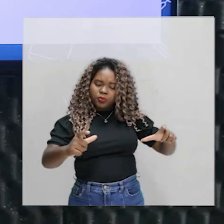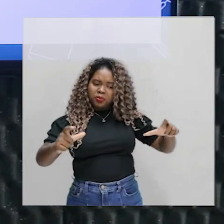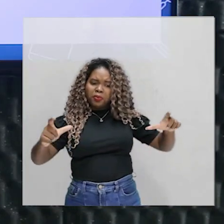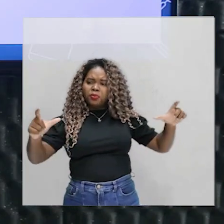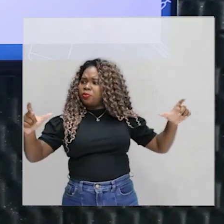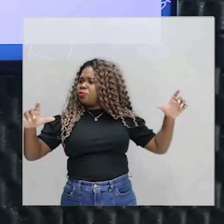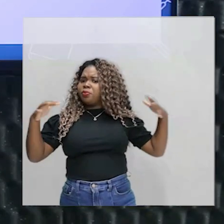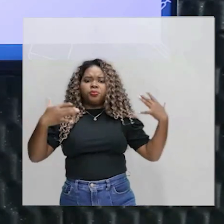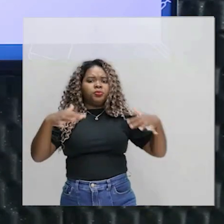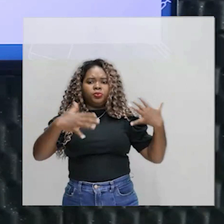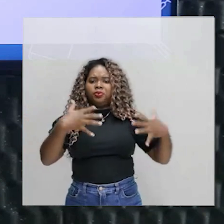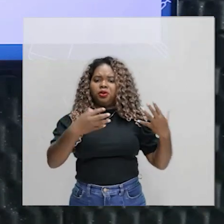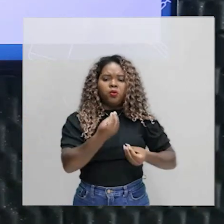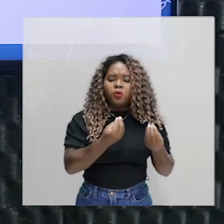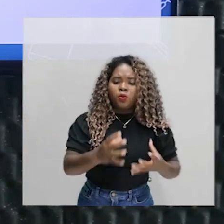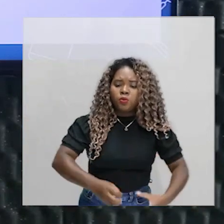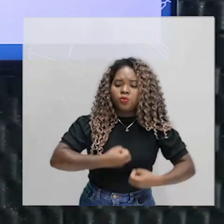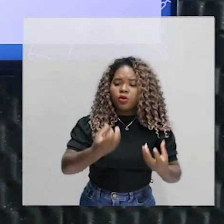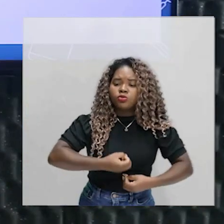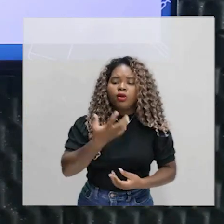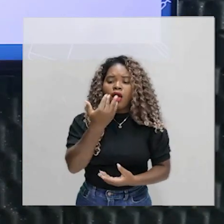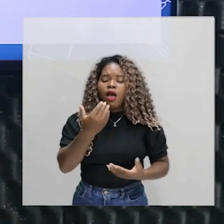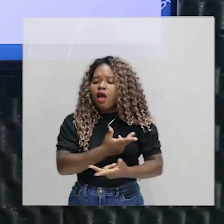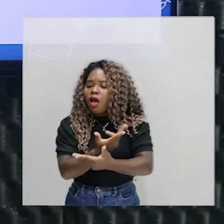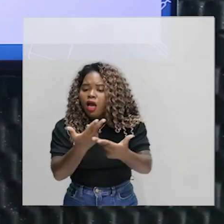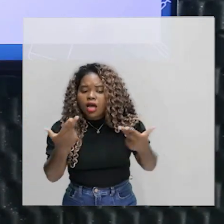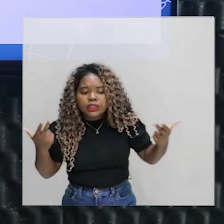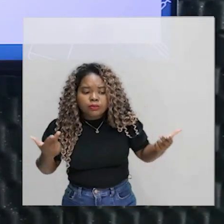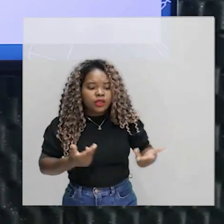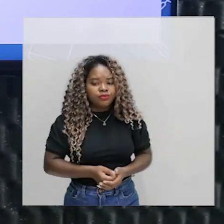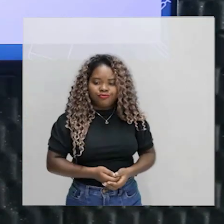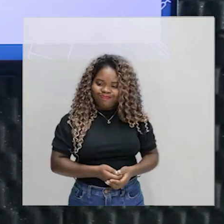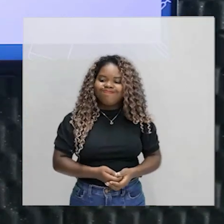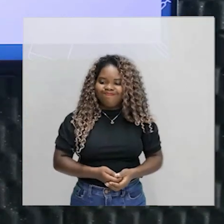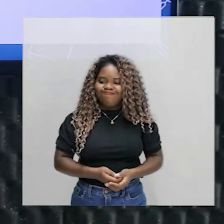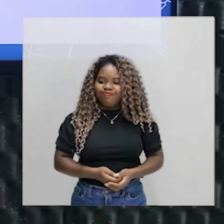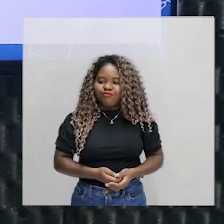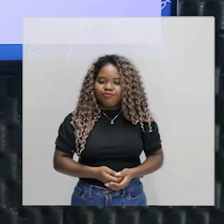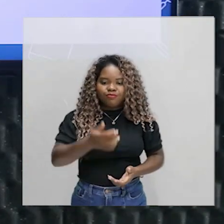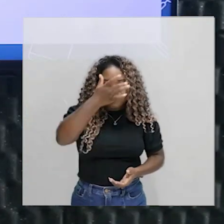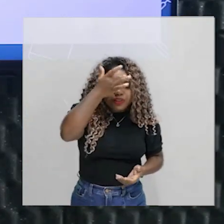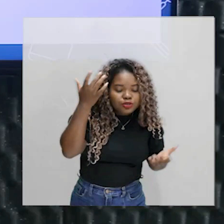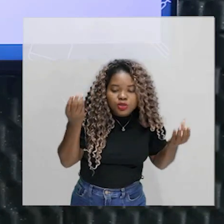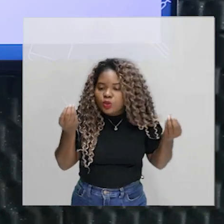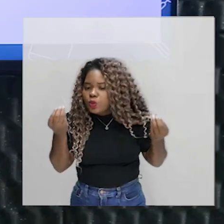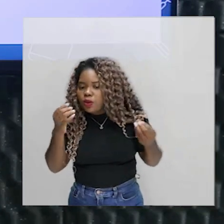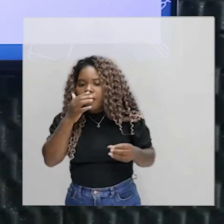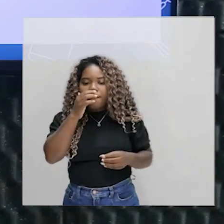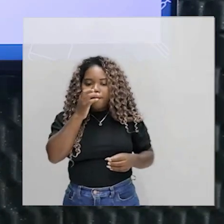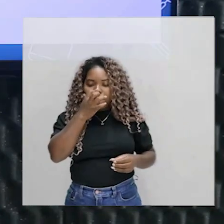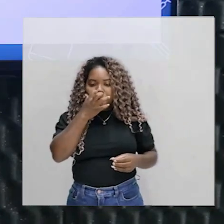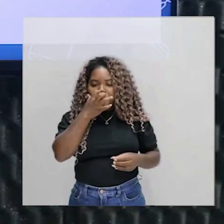seria impossível produzir alimentos suficientes para alimentar o grande número de pessoas no planeta ele